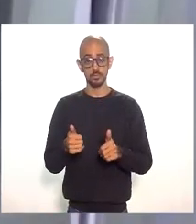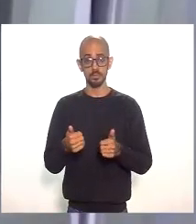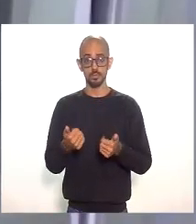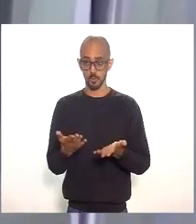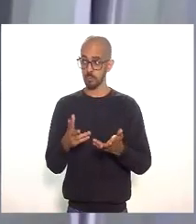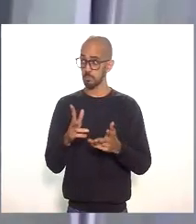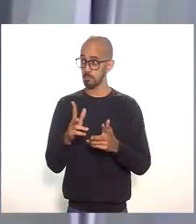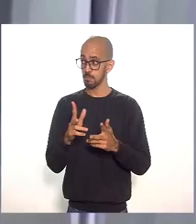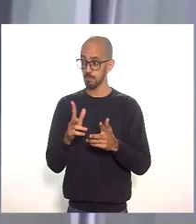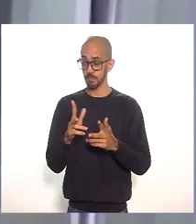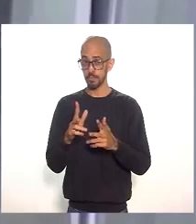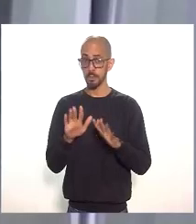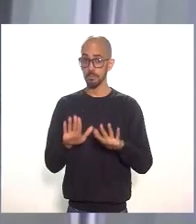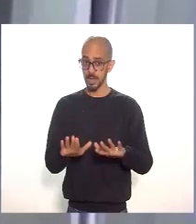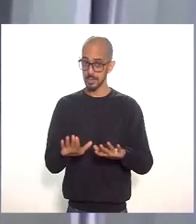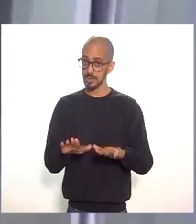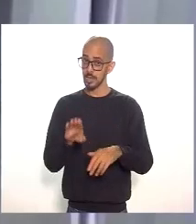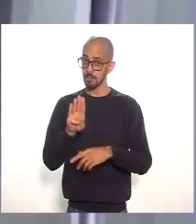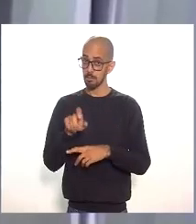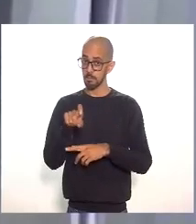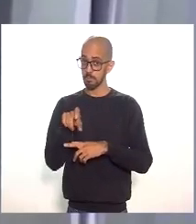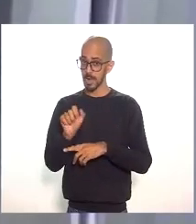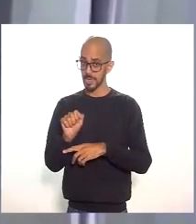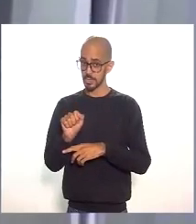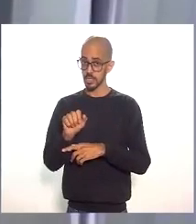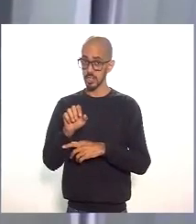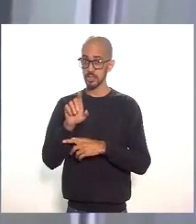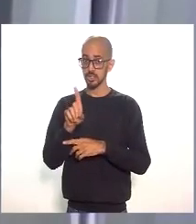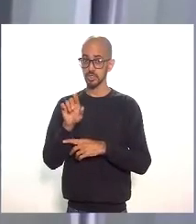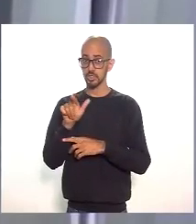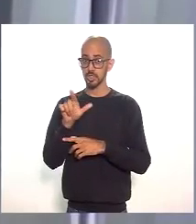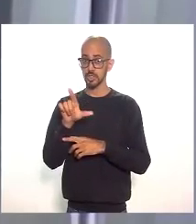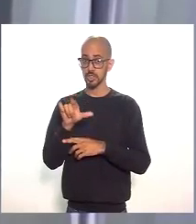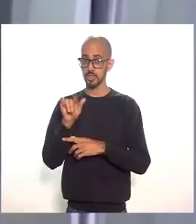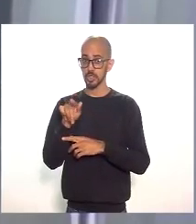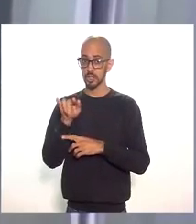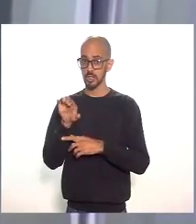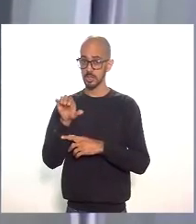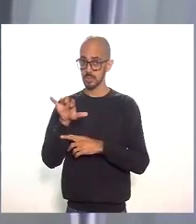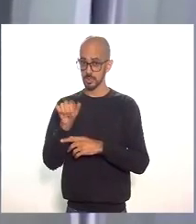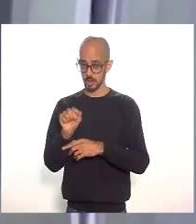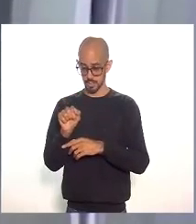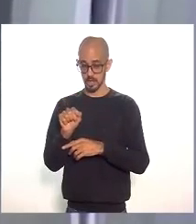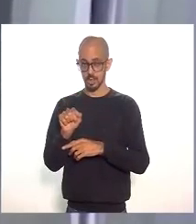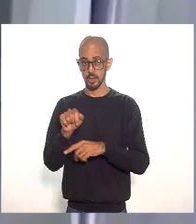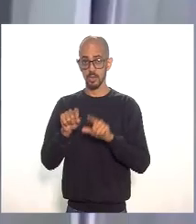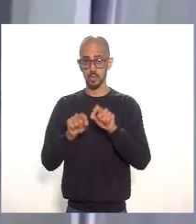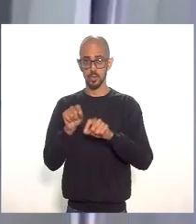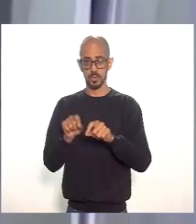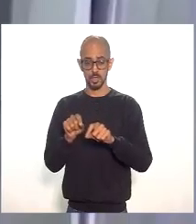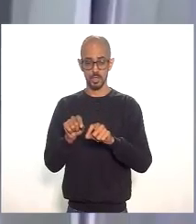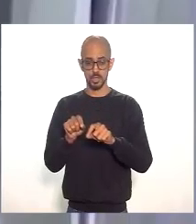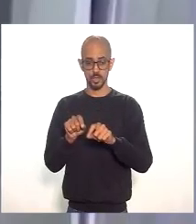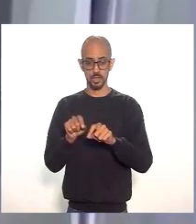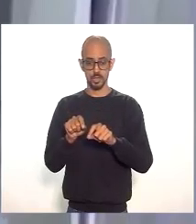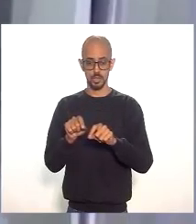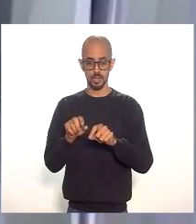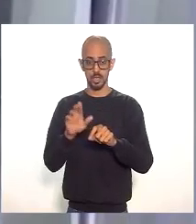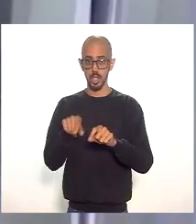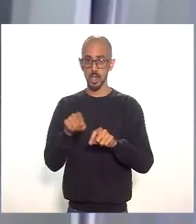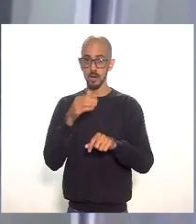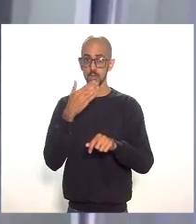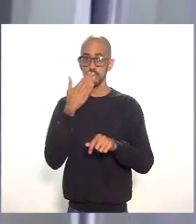assim, a baixa em diligência tem que ser observada, porque a baixa em diligência, eu quero repetir o que disse a deputada Marta Rocha, a baixa em diligência é um tipo